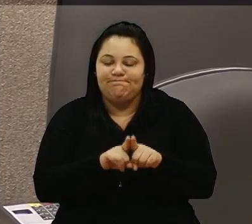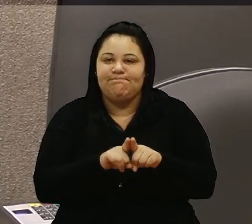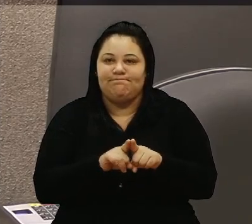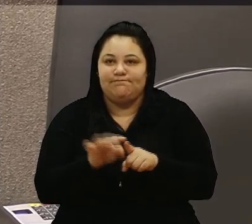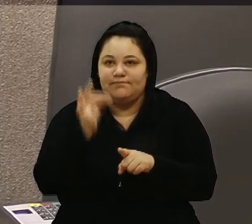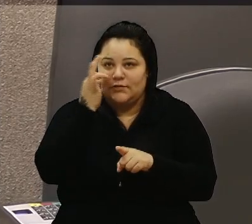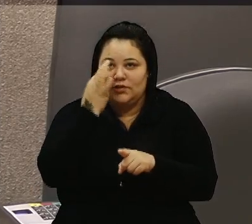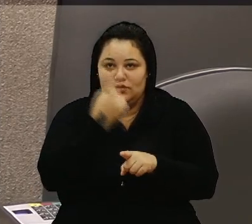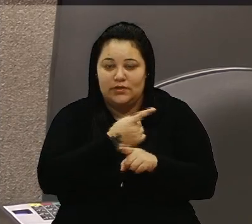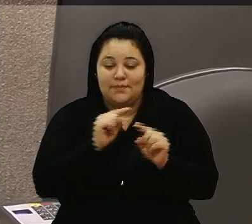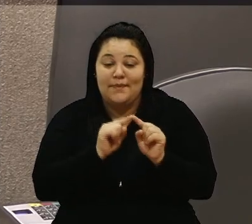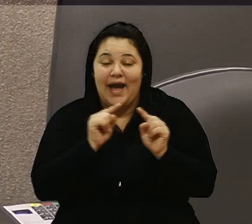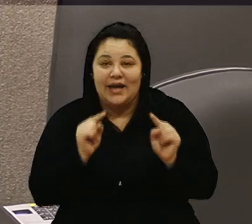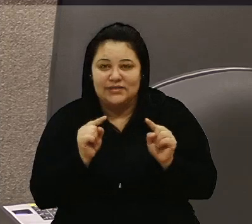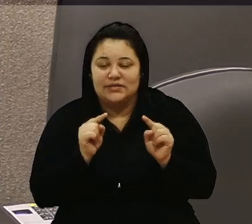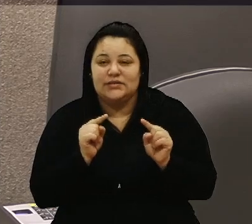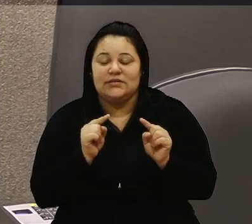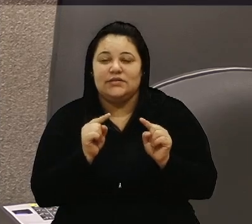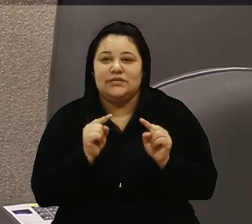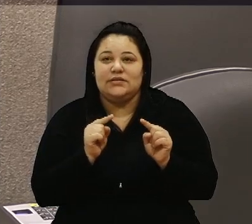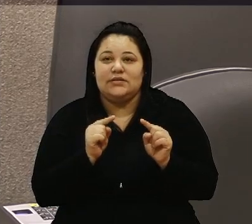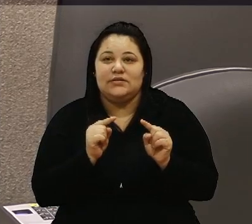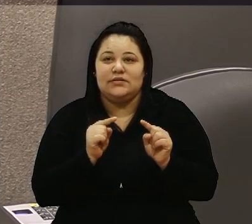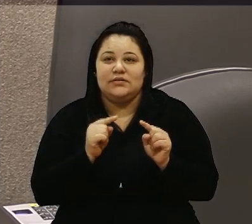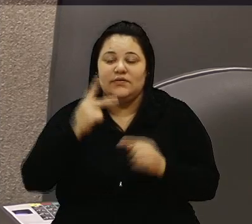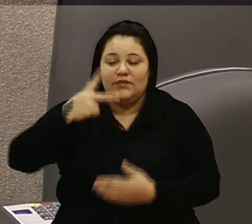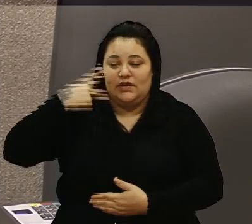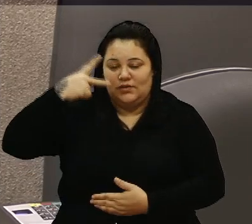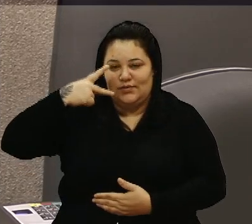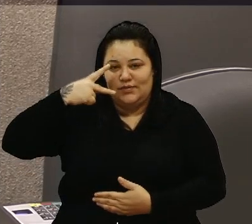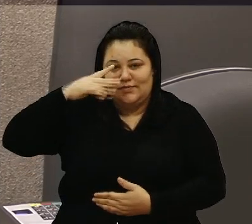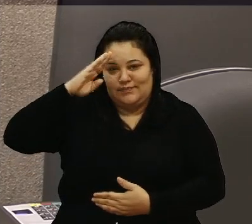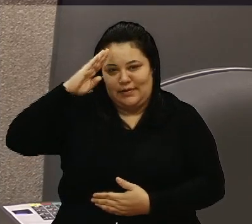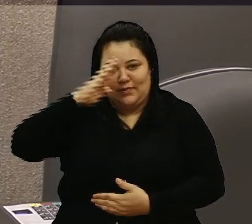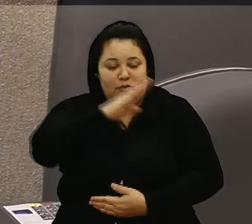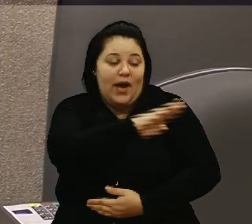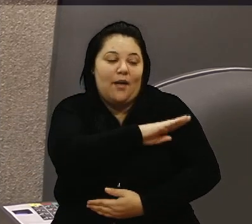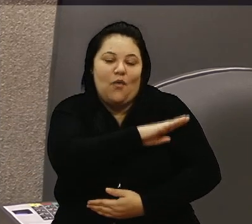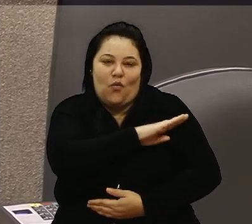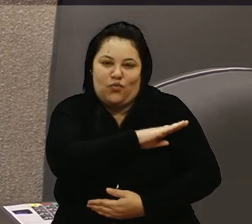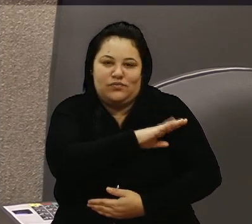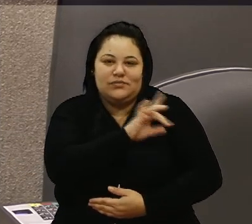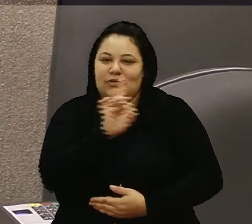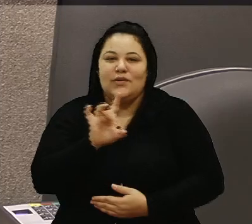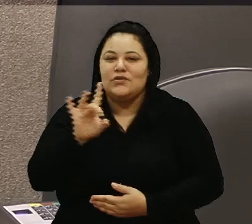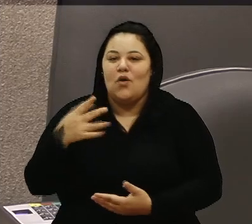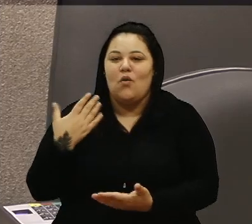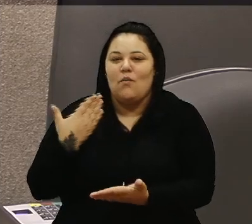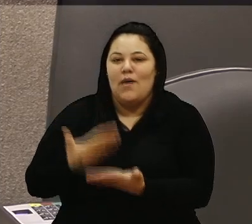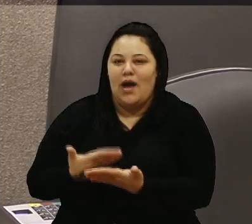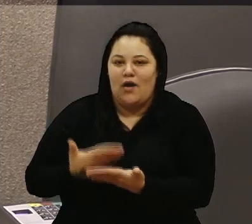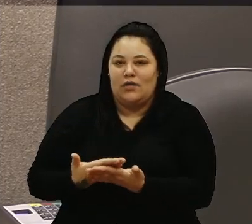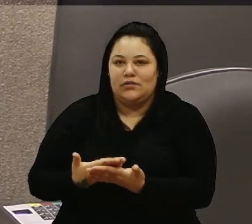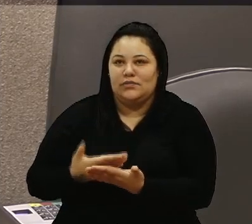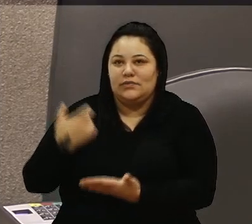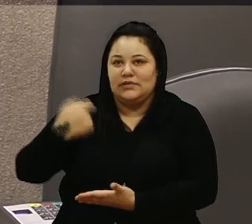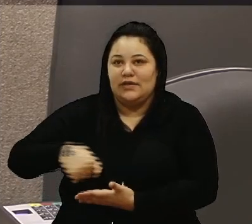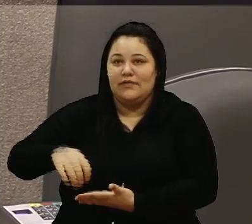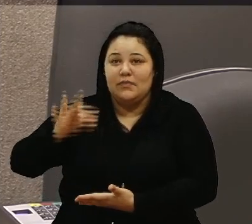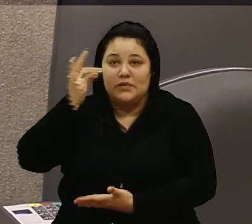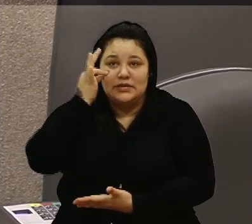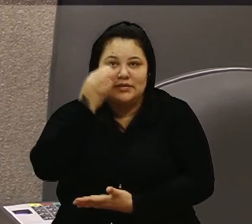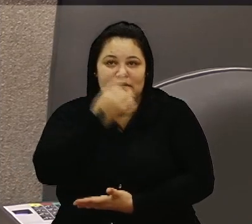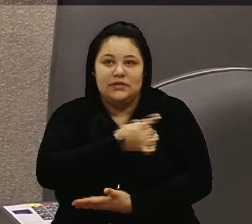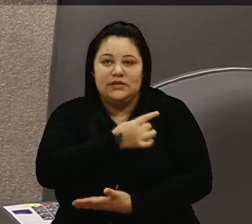Mas nesse caso, o vereador Capitão Ramon, não se tratou apenas de uma aula que eles tinham que estar presente. Ele